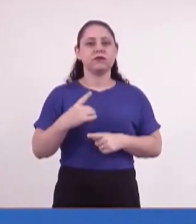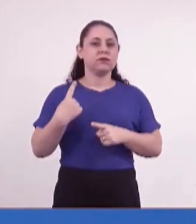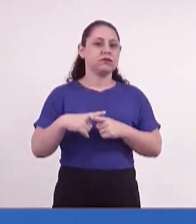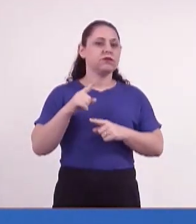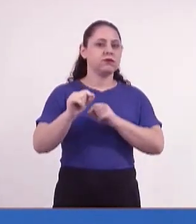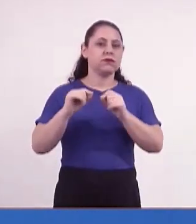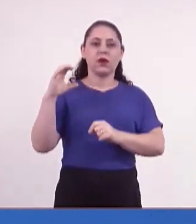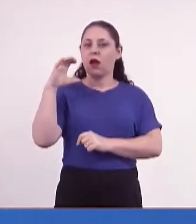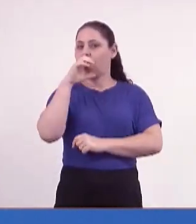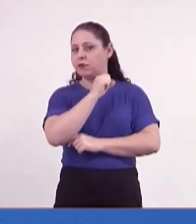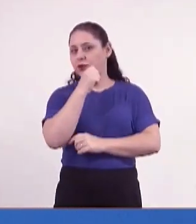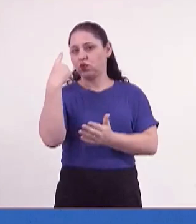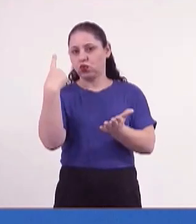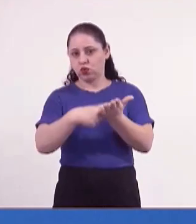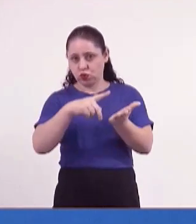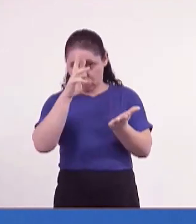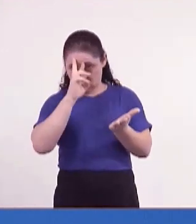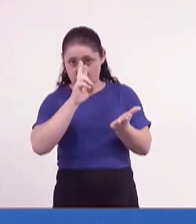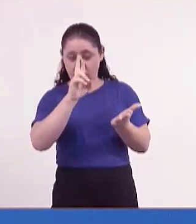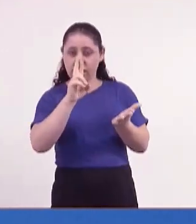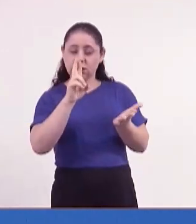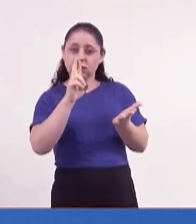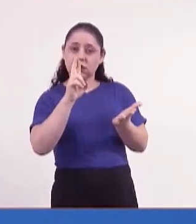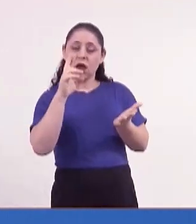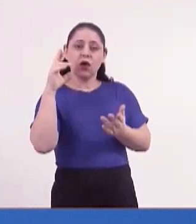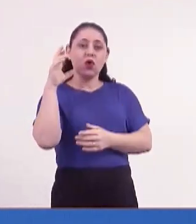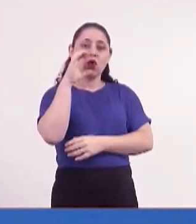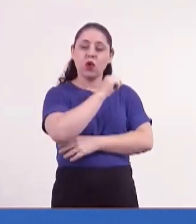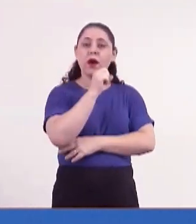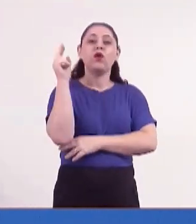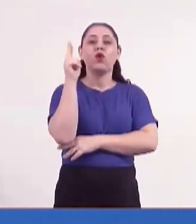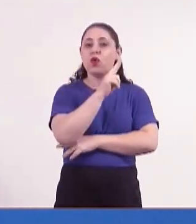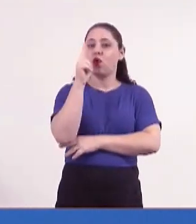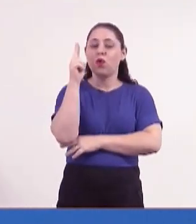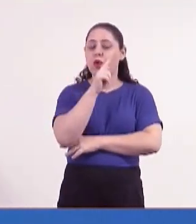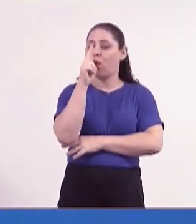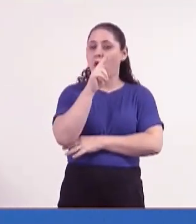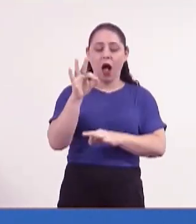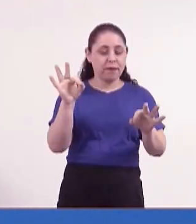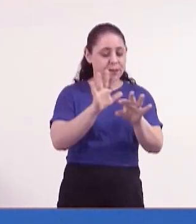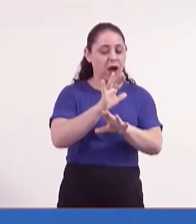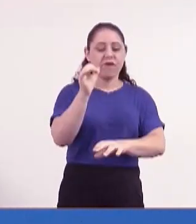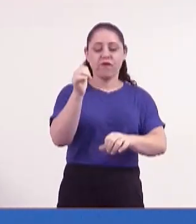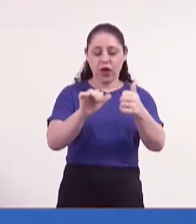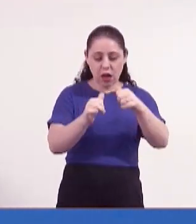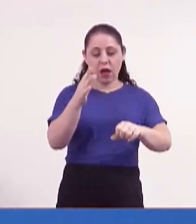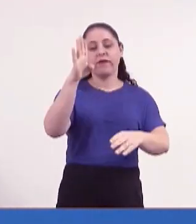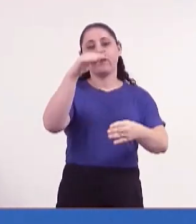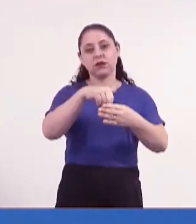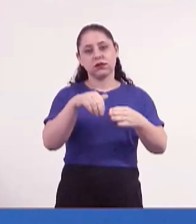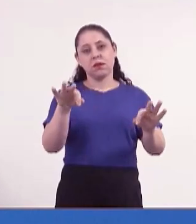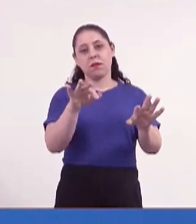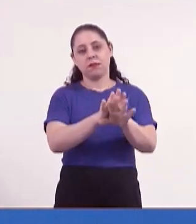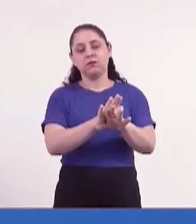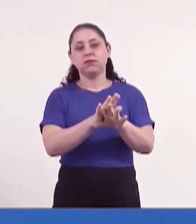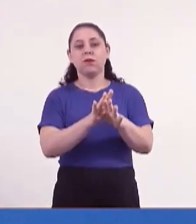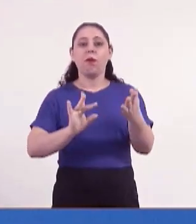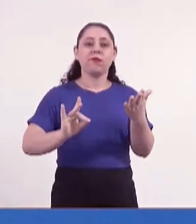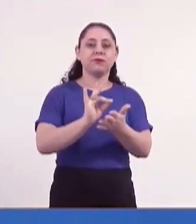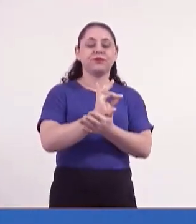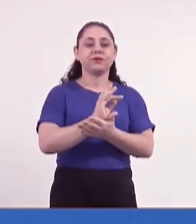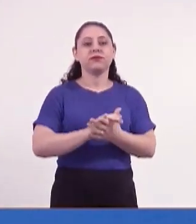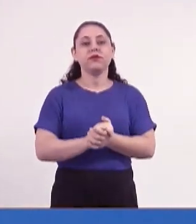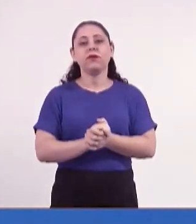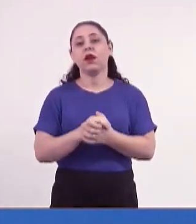para que ocorra esse acordo de líderes e a matéria possa tramitar em regime de urgência nesta casa,